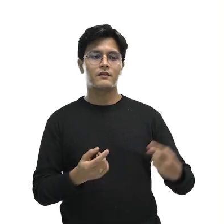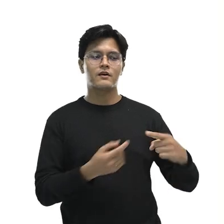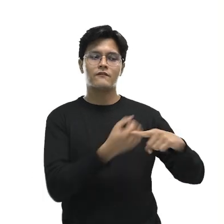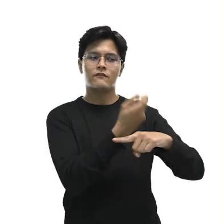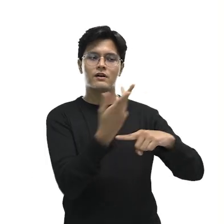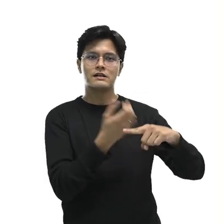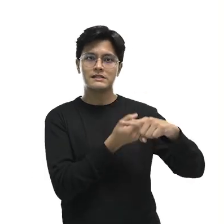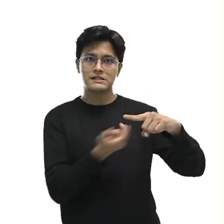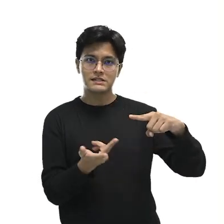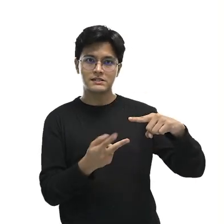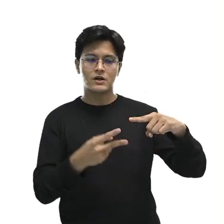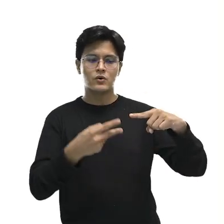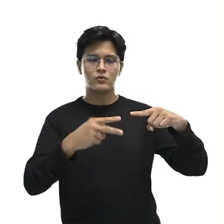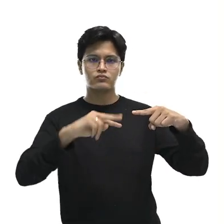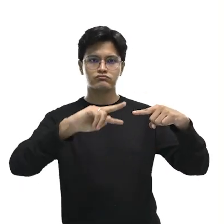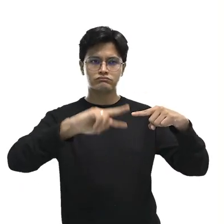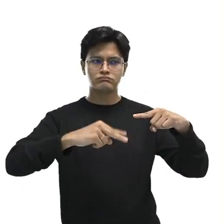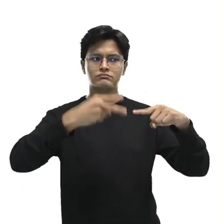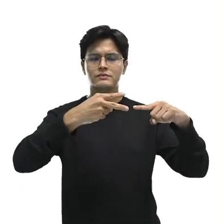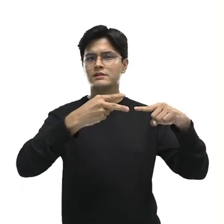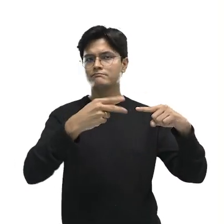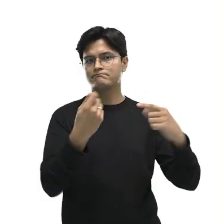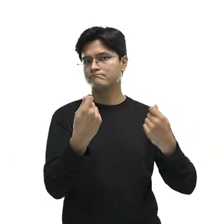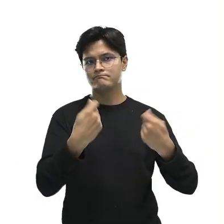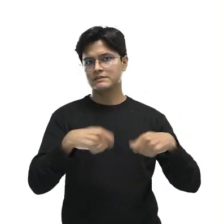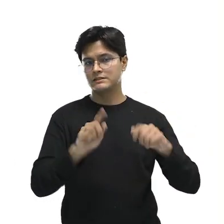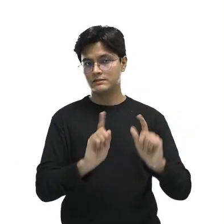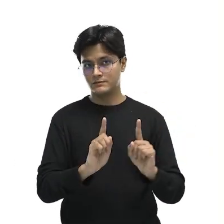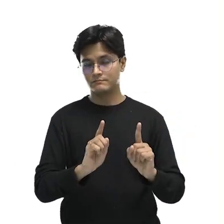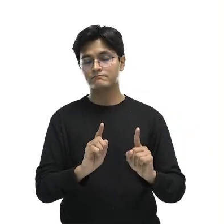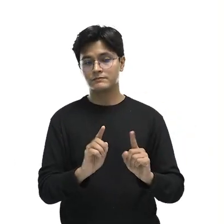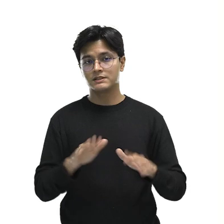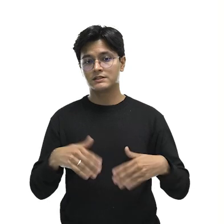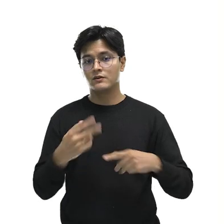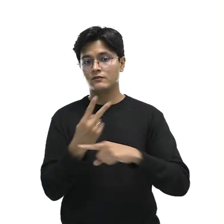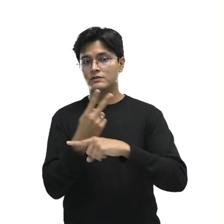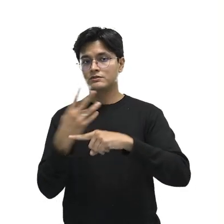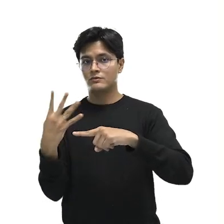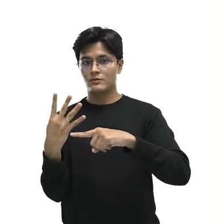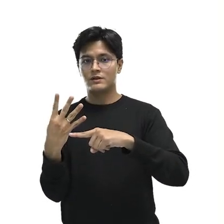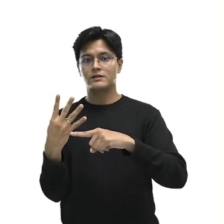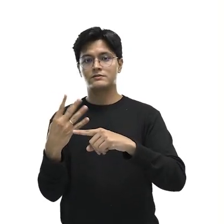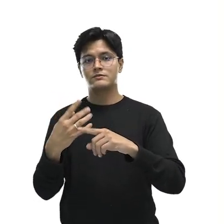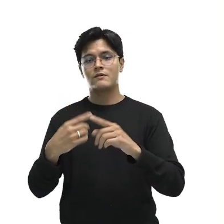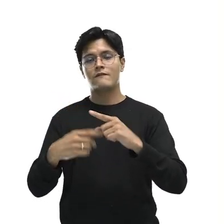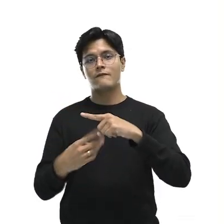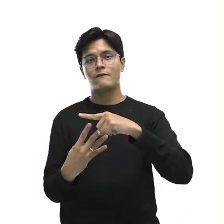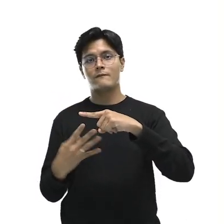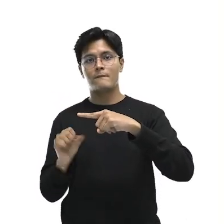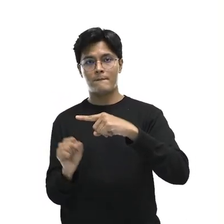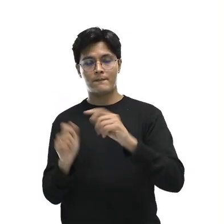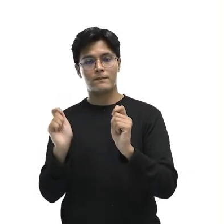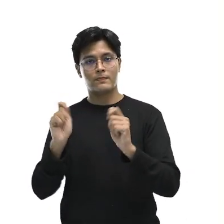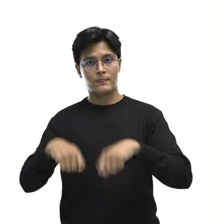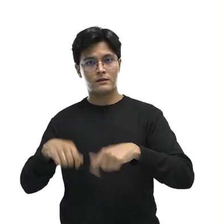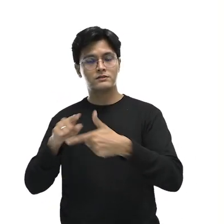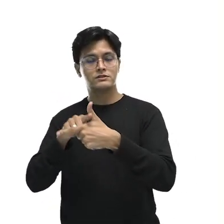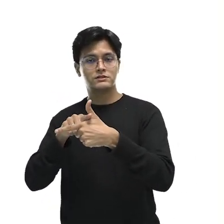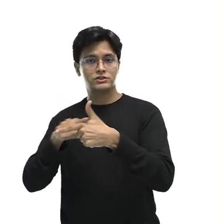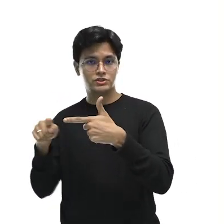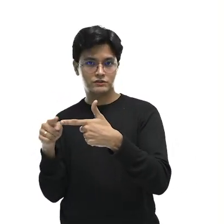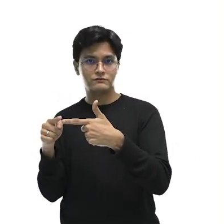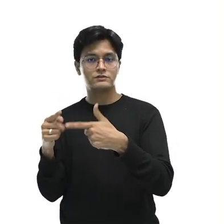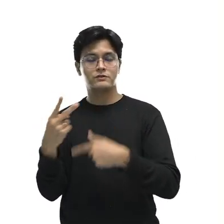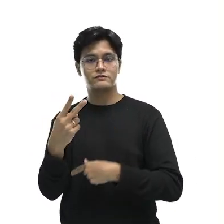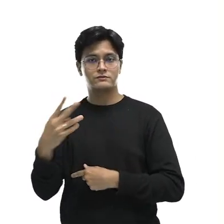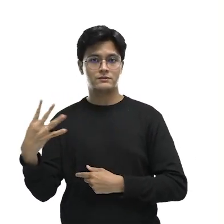nenhuma. Veja, 24 sobre 48, o que eu posso fazer aqui, ó? Eu posso dividir tudo